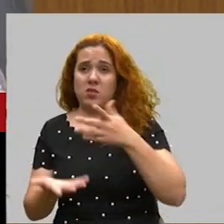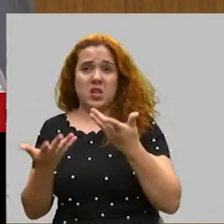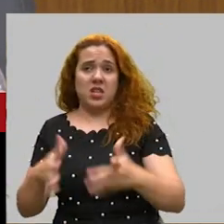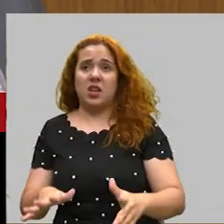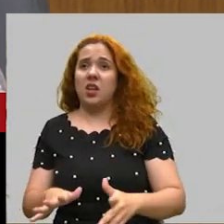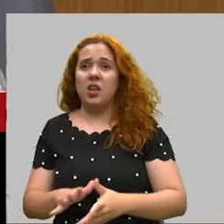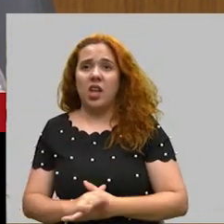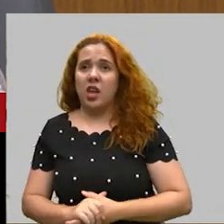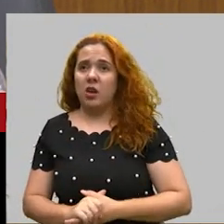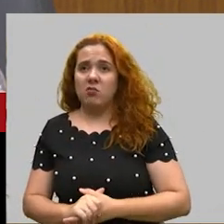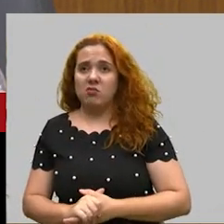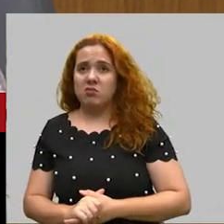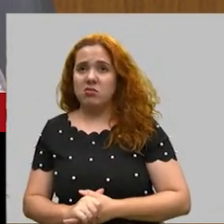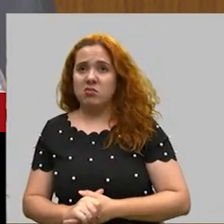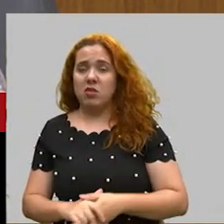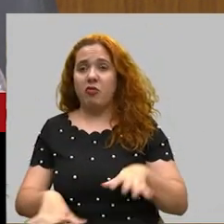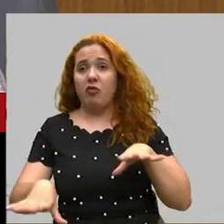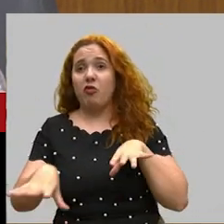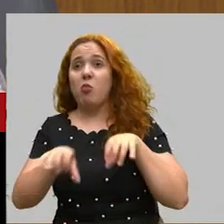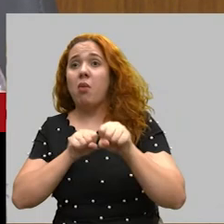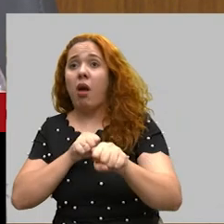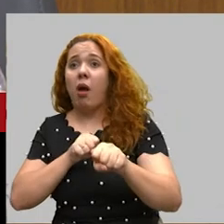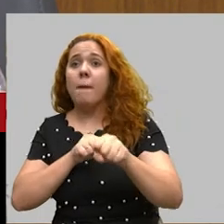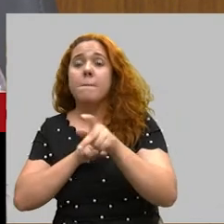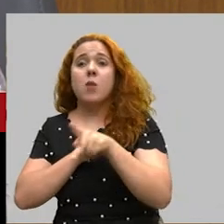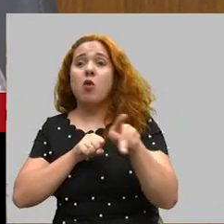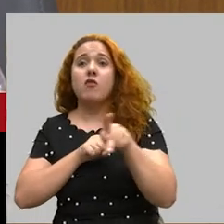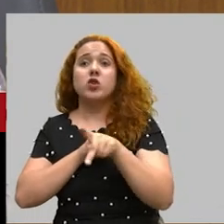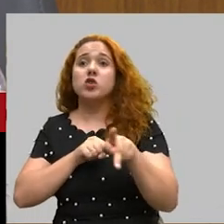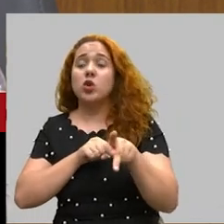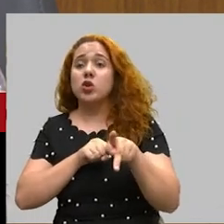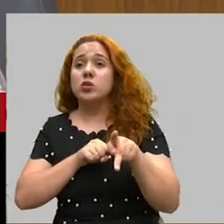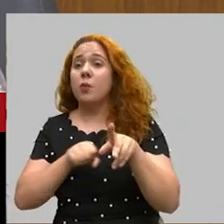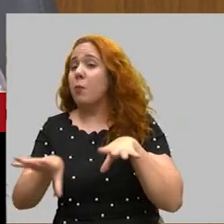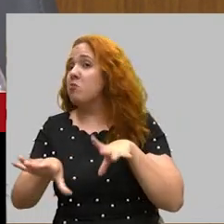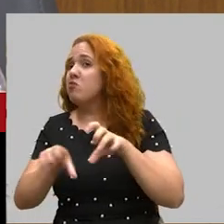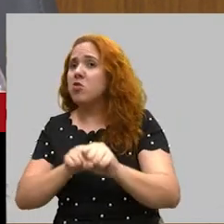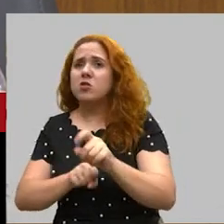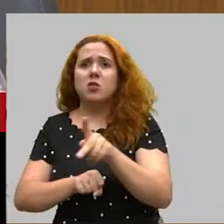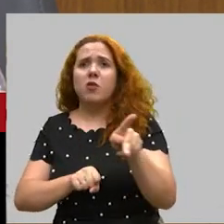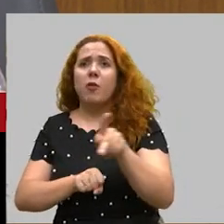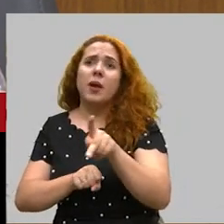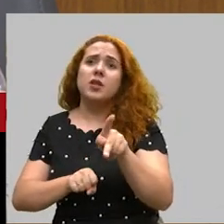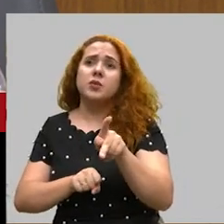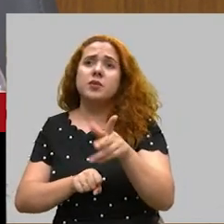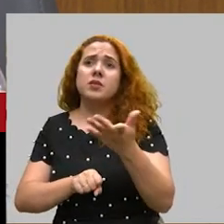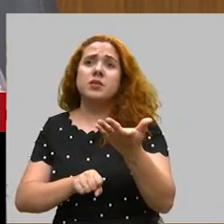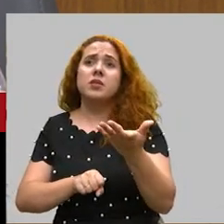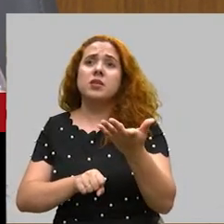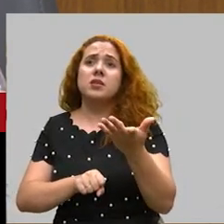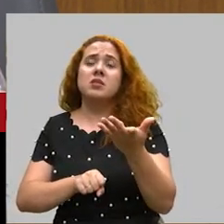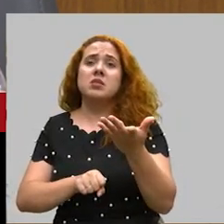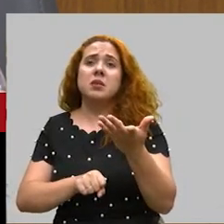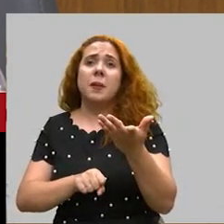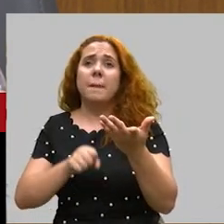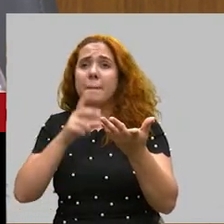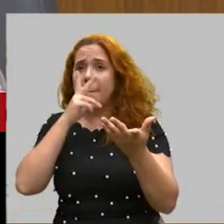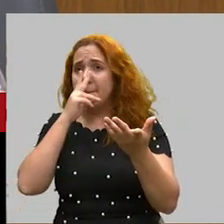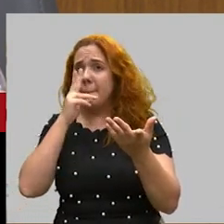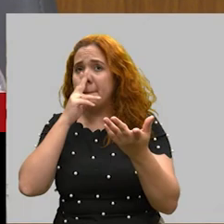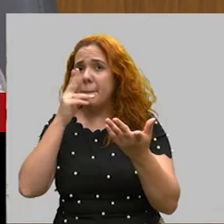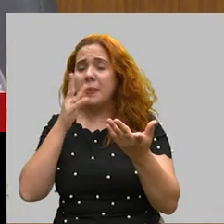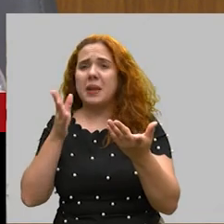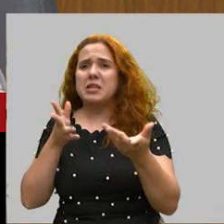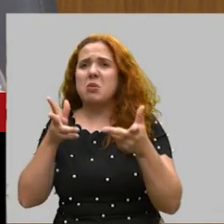finalizar falando da formação de professores não nós não queremos formação de professores no formato do trilhas do